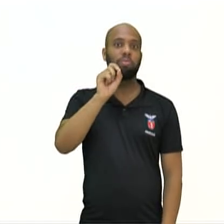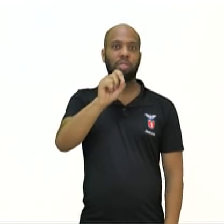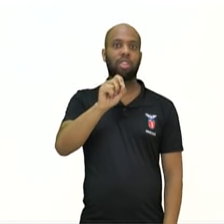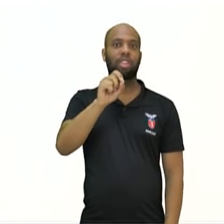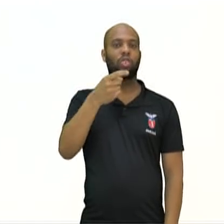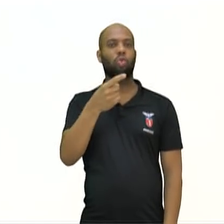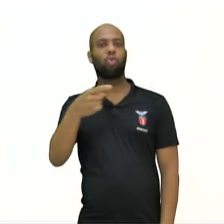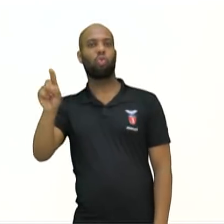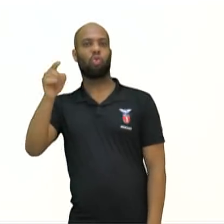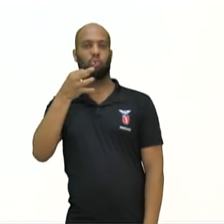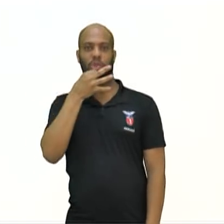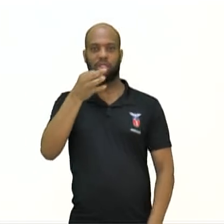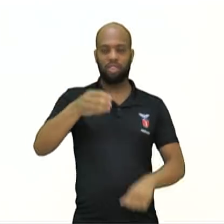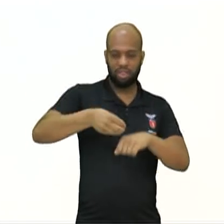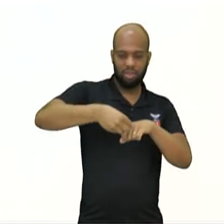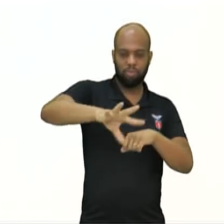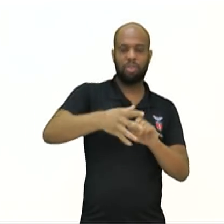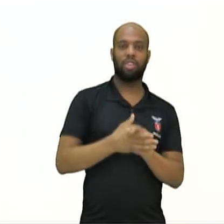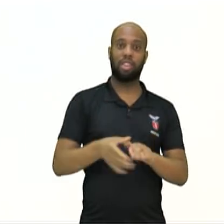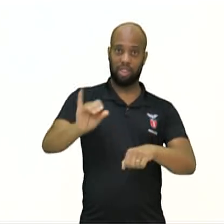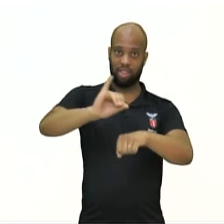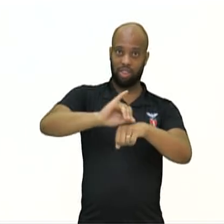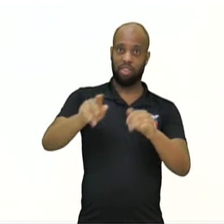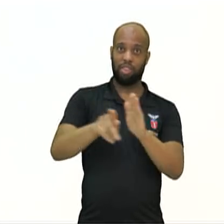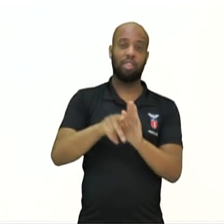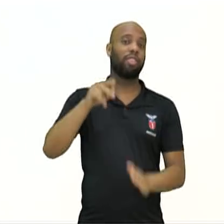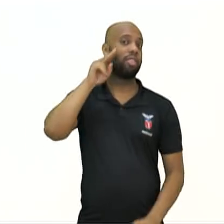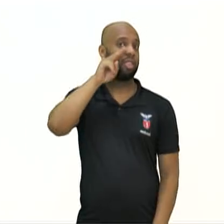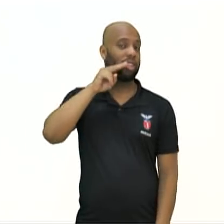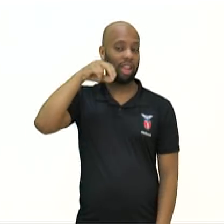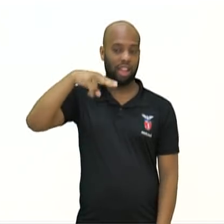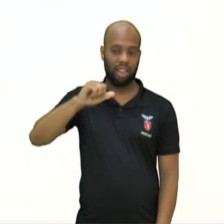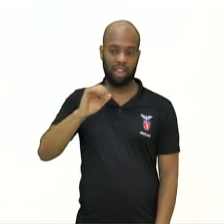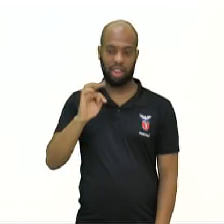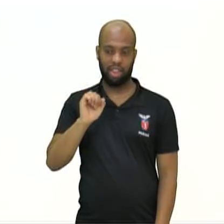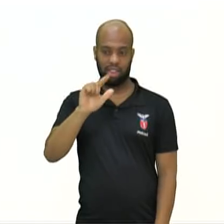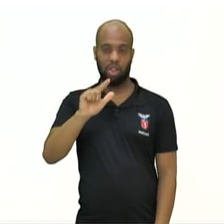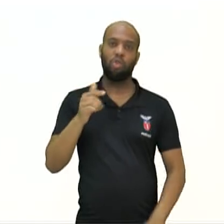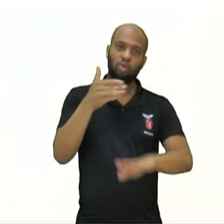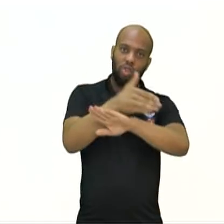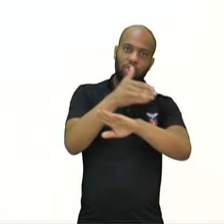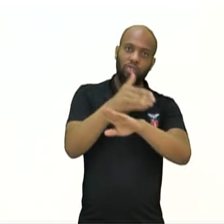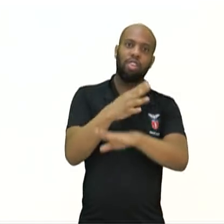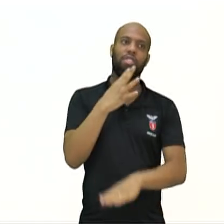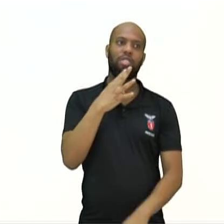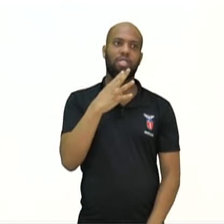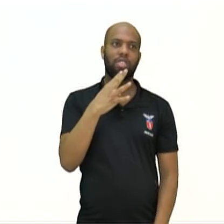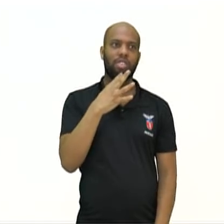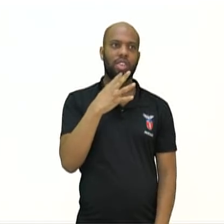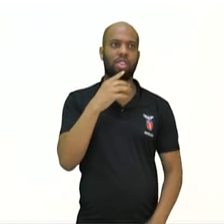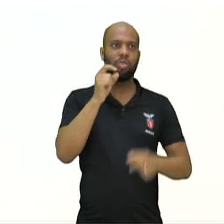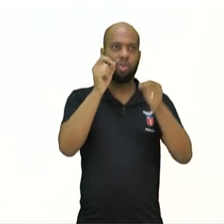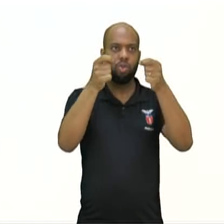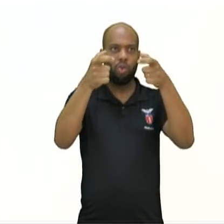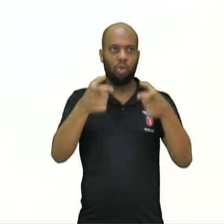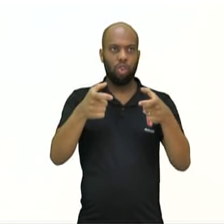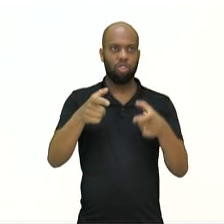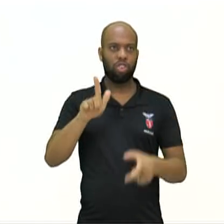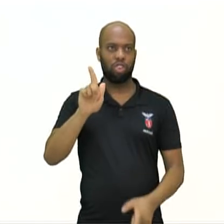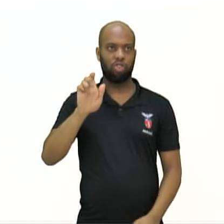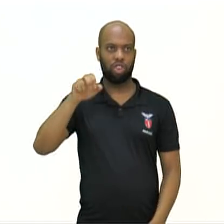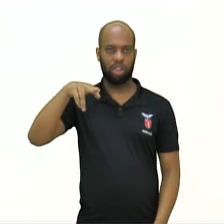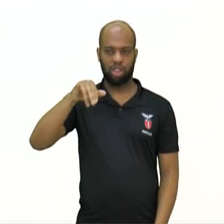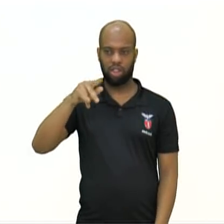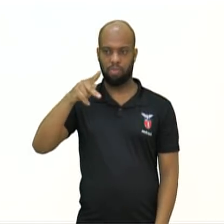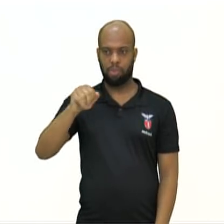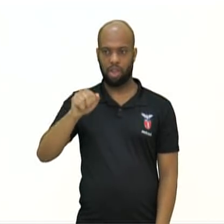última dica, é Natal. Capital do Rio Grande do Norte, não deixe de conhecer Genipabu, onde as atrações são